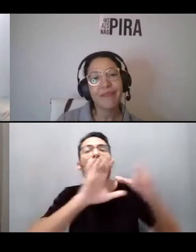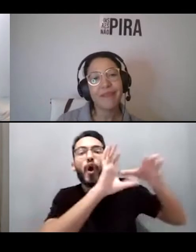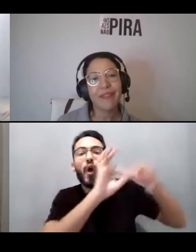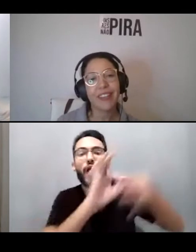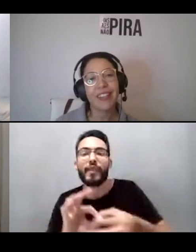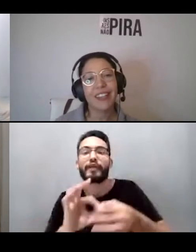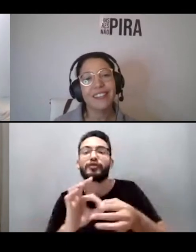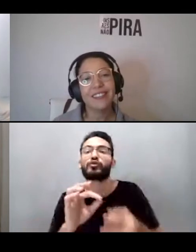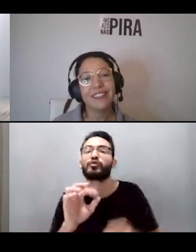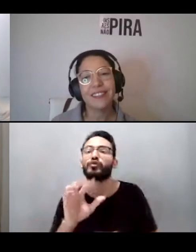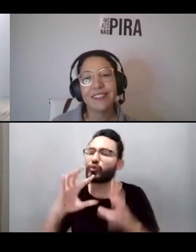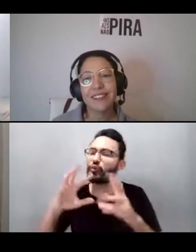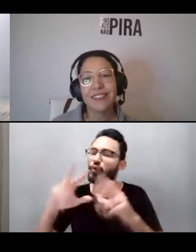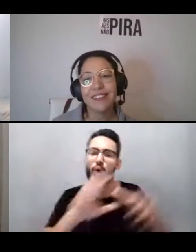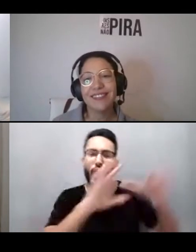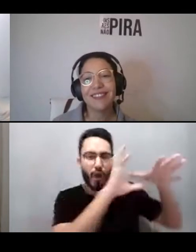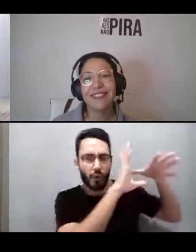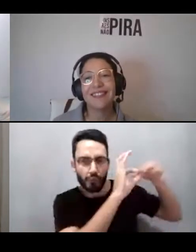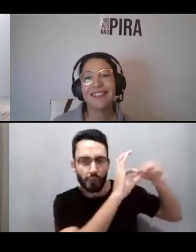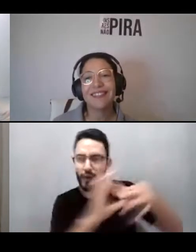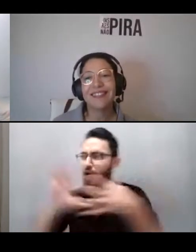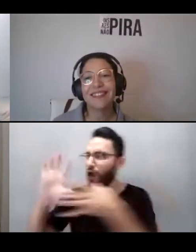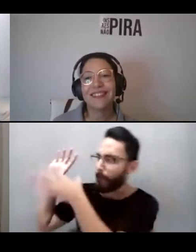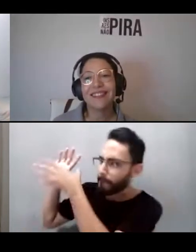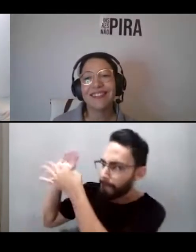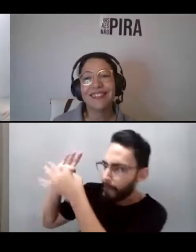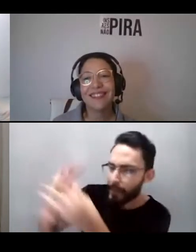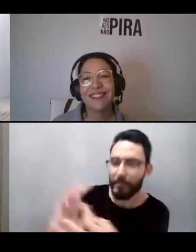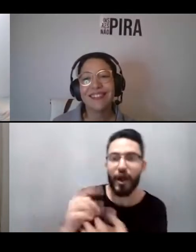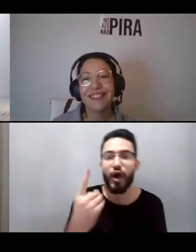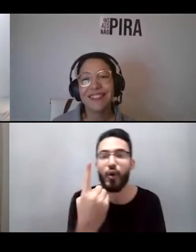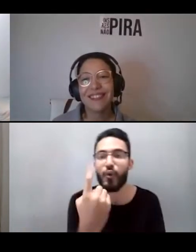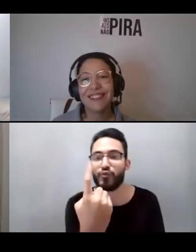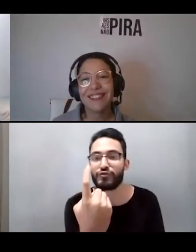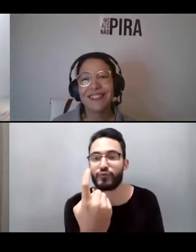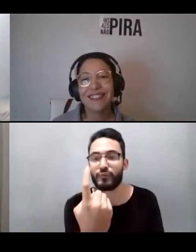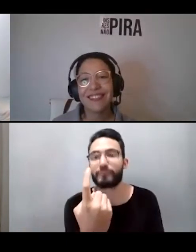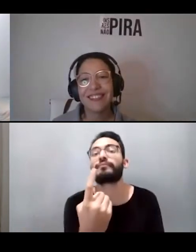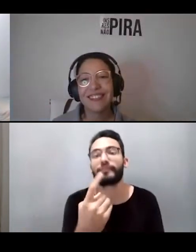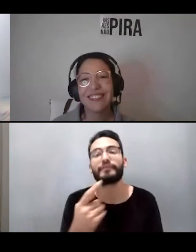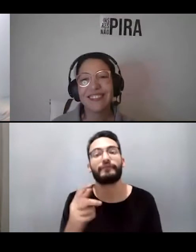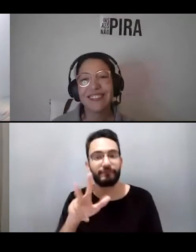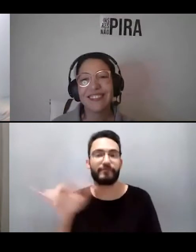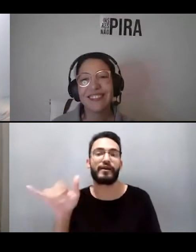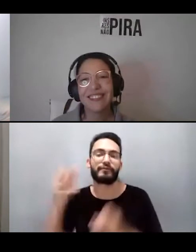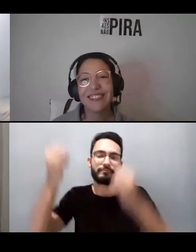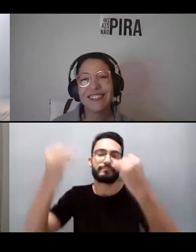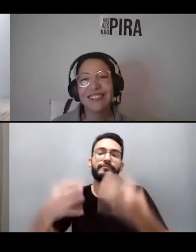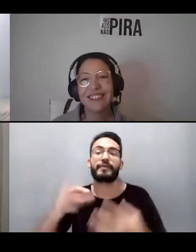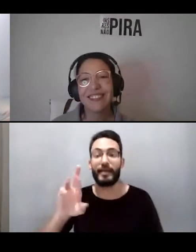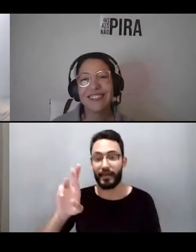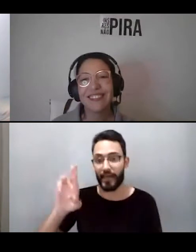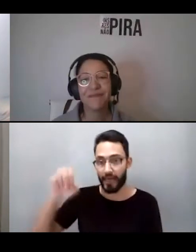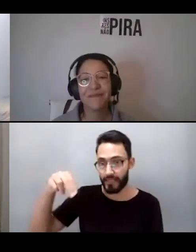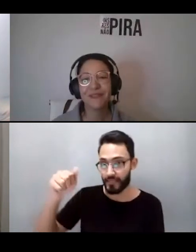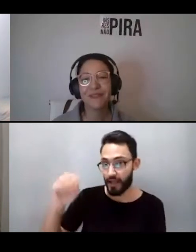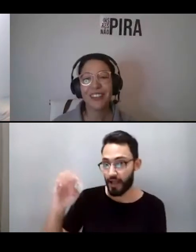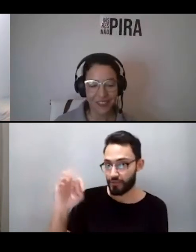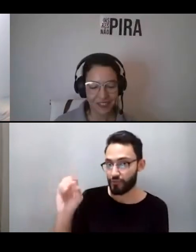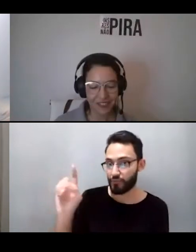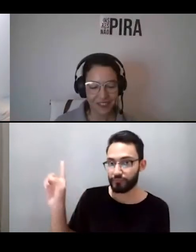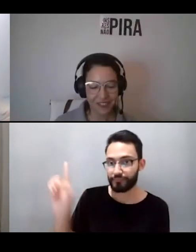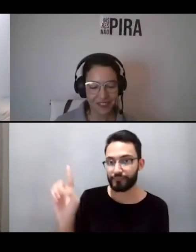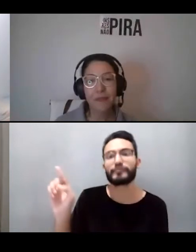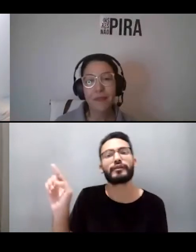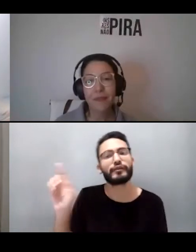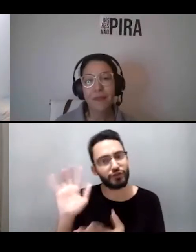têm em comum. Então, vai ser às 5h30, todo mundo aí para assistir também, né? Então, o Renato, ele acabou puxando essa organização.